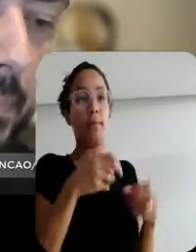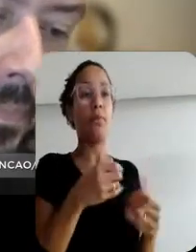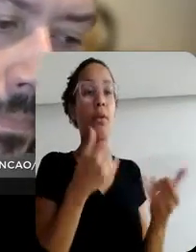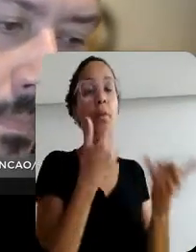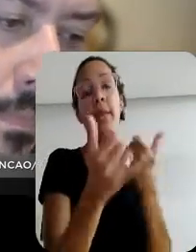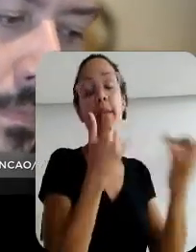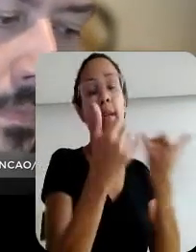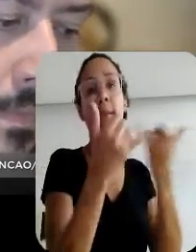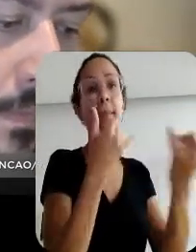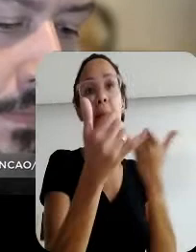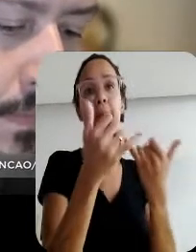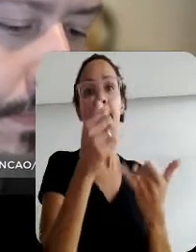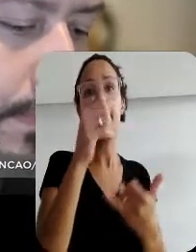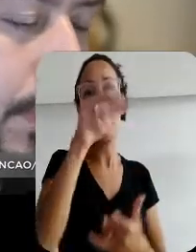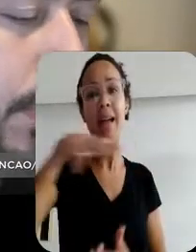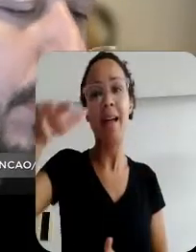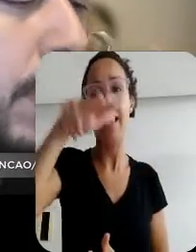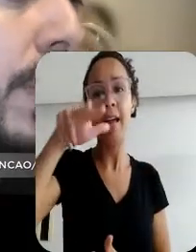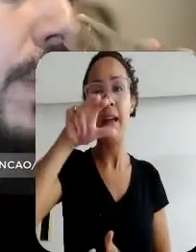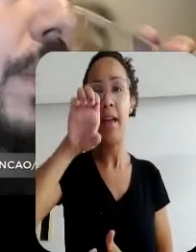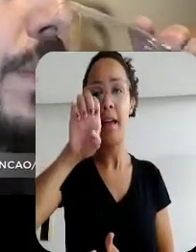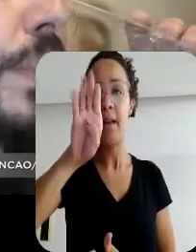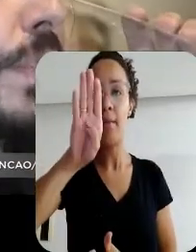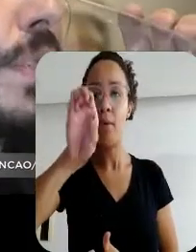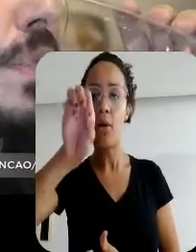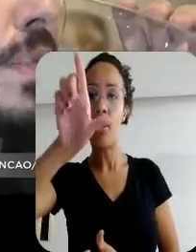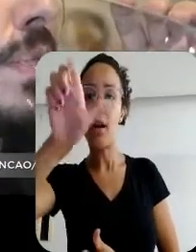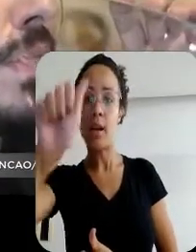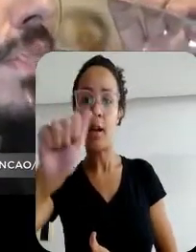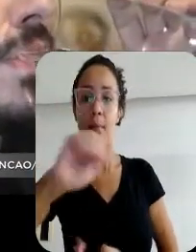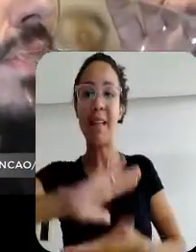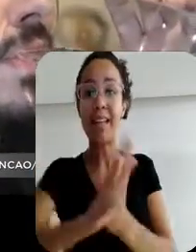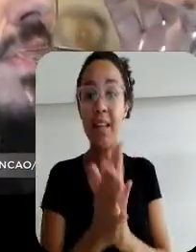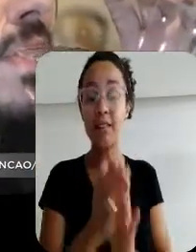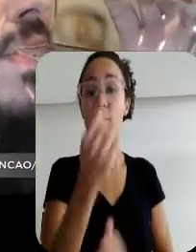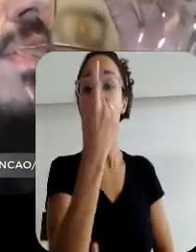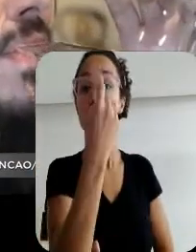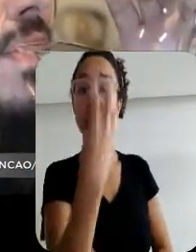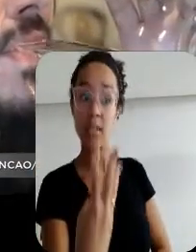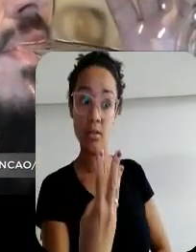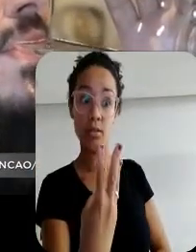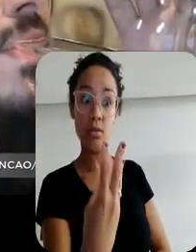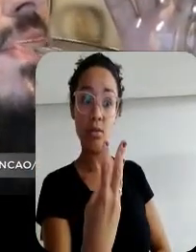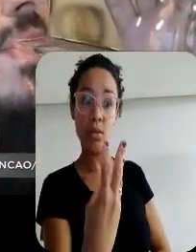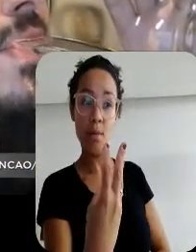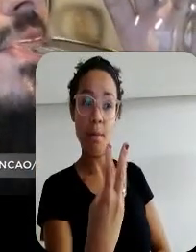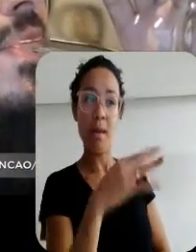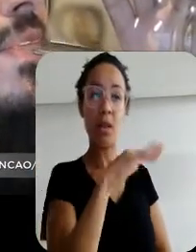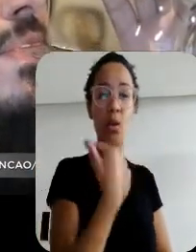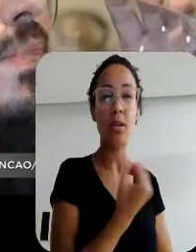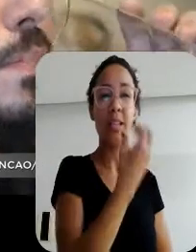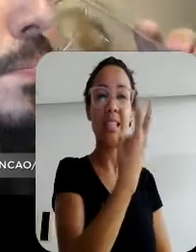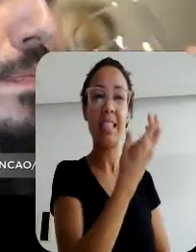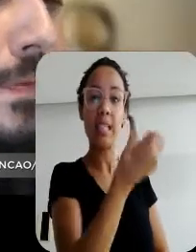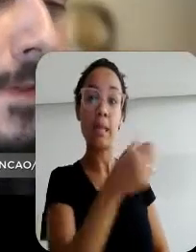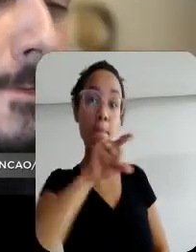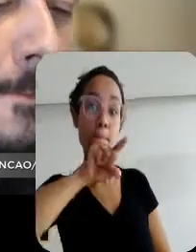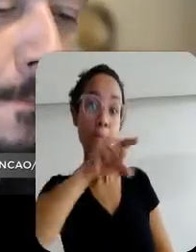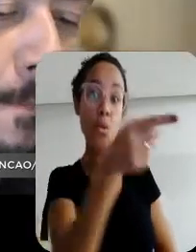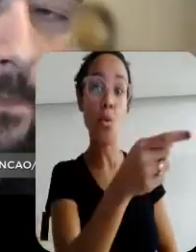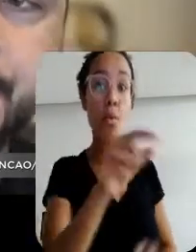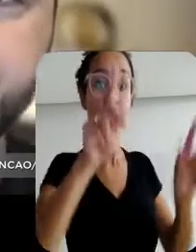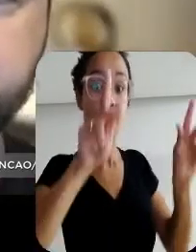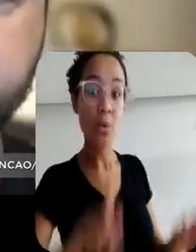ele matou 36 mil pessoas. A gripe mata isso por ano já. Gripe normal? Gripe normal, gripe comum. Caraca, cara.